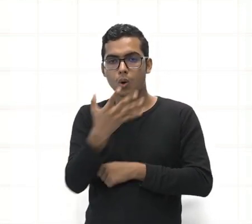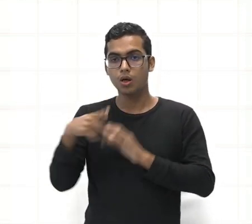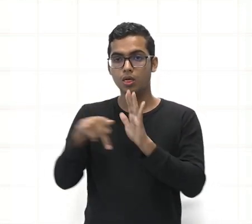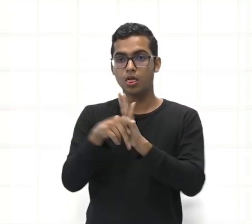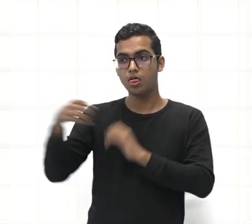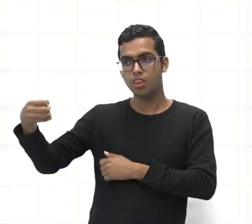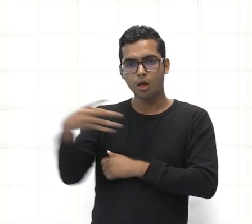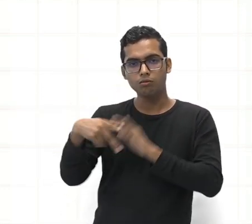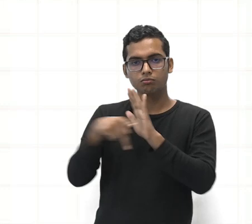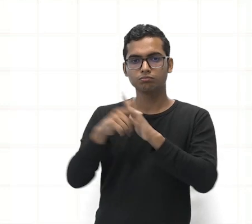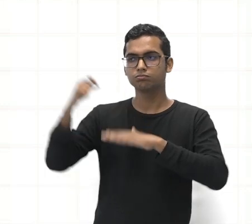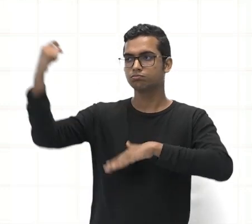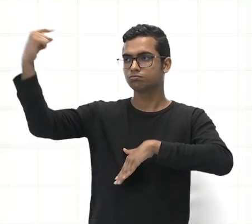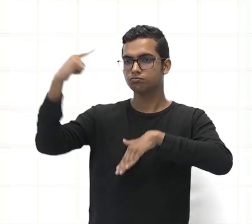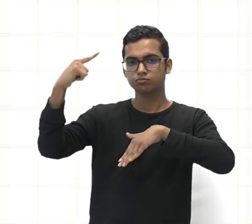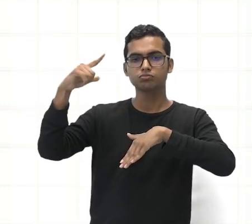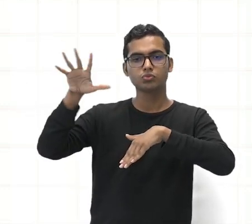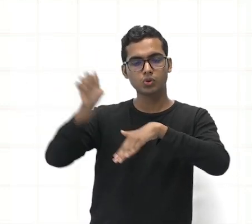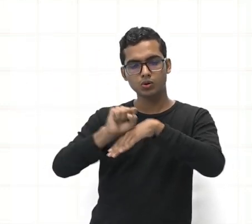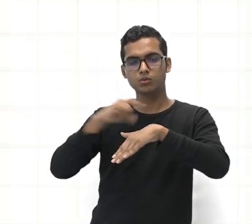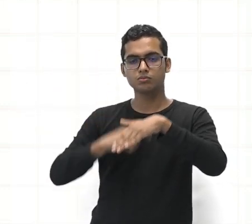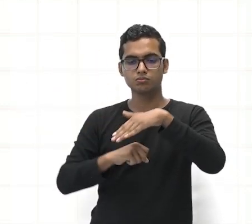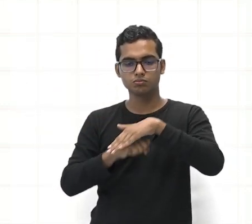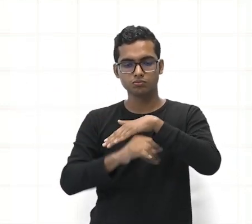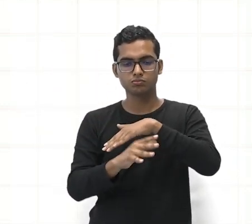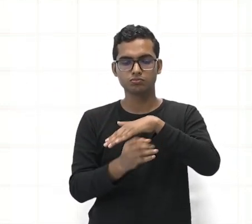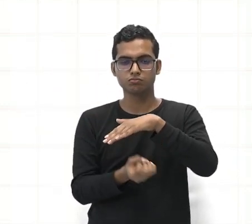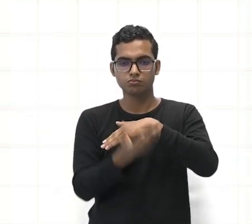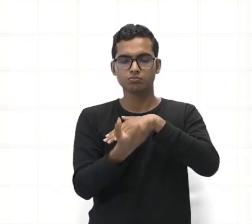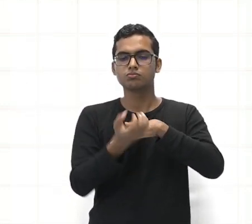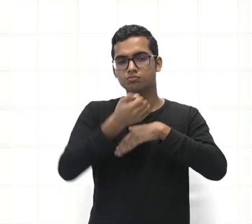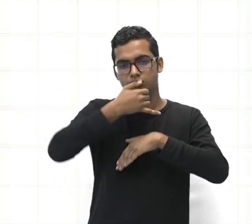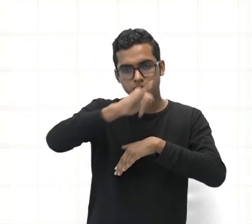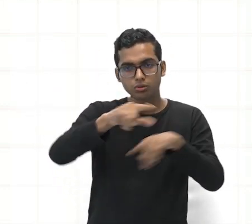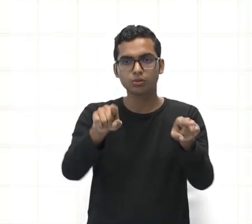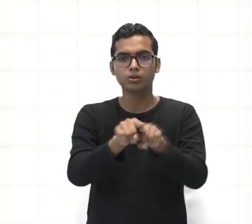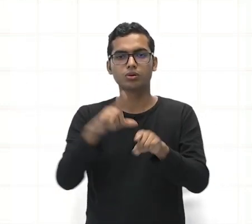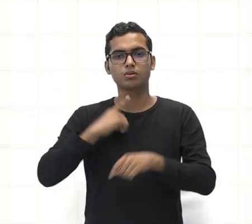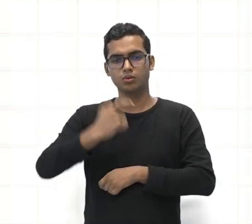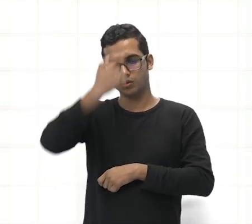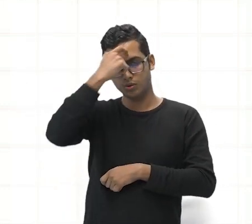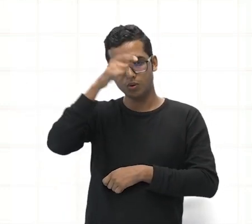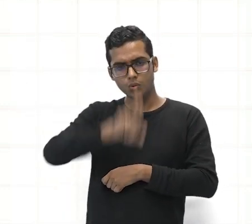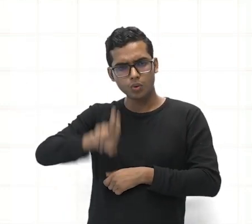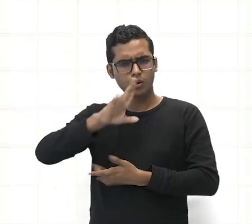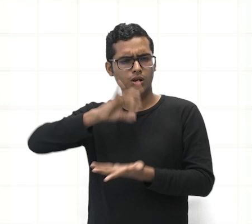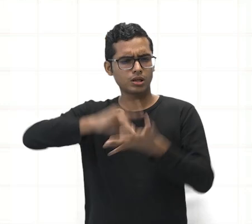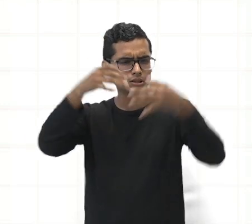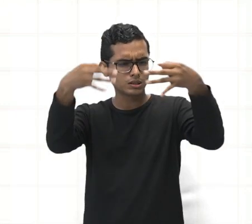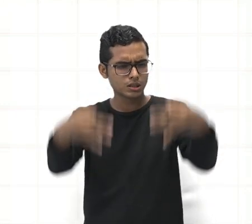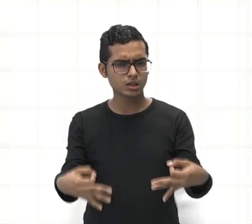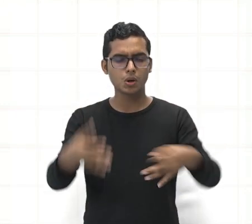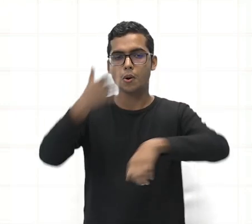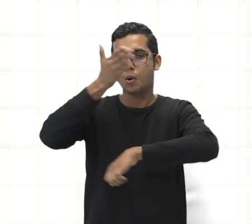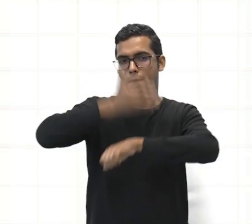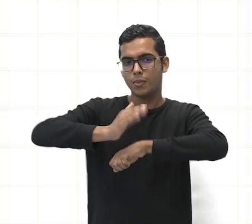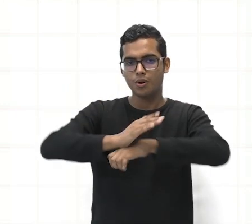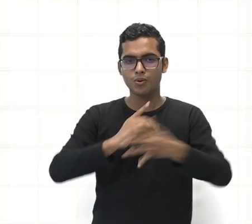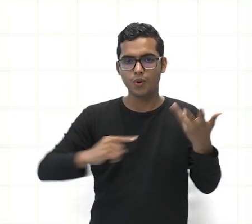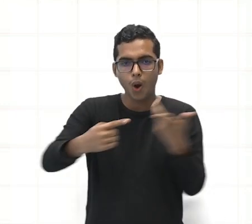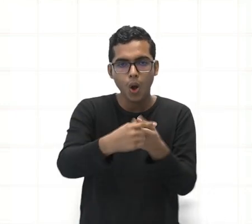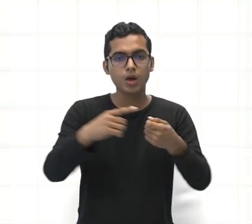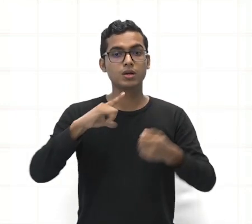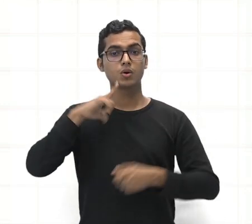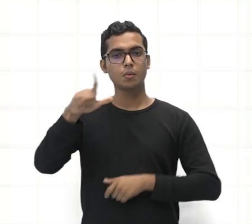com economia de água. Então é muito importante que o nosso consumo seja consciente. É uma prática que envolve